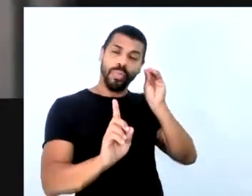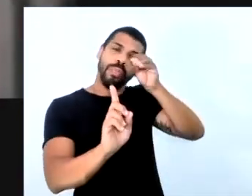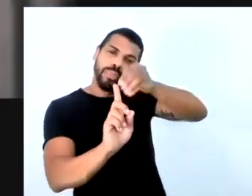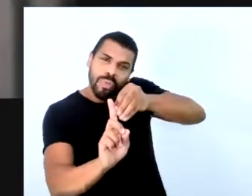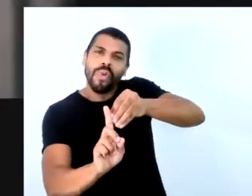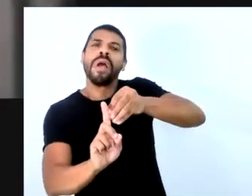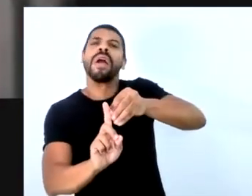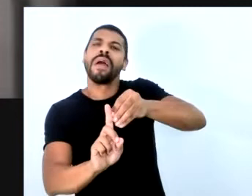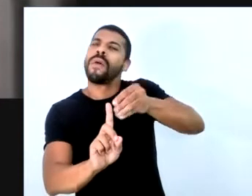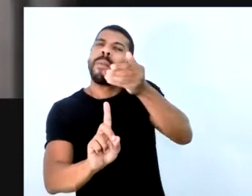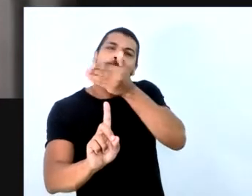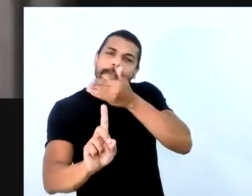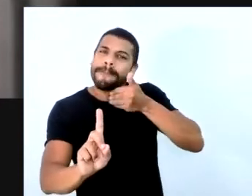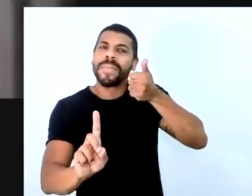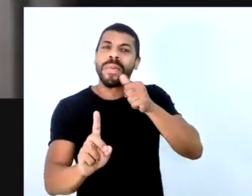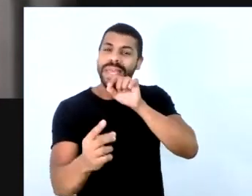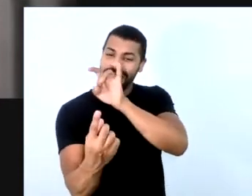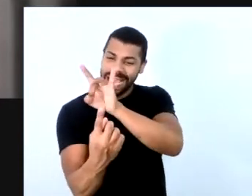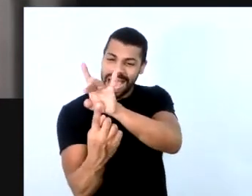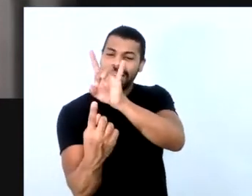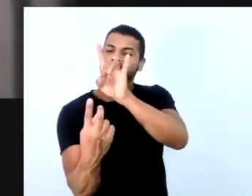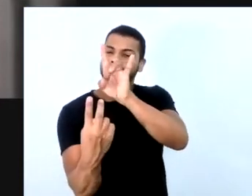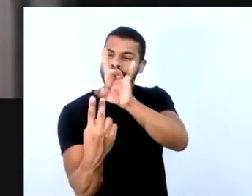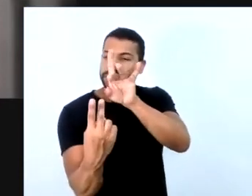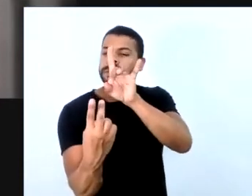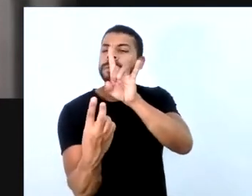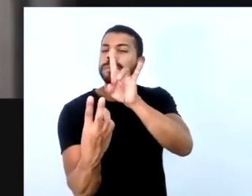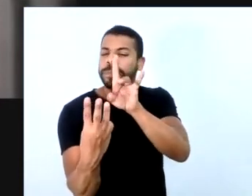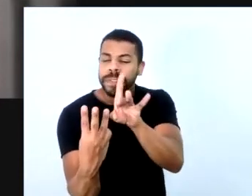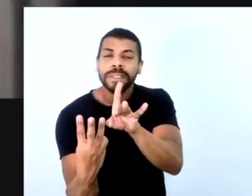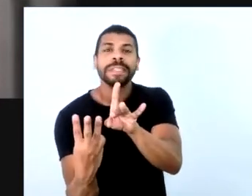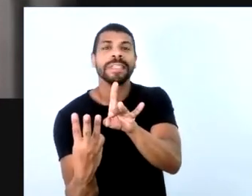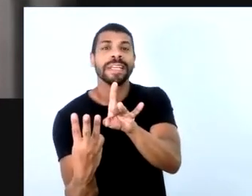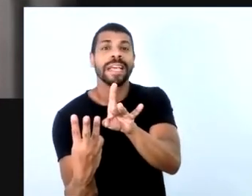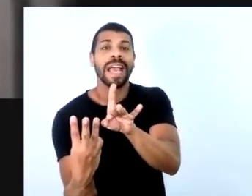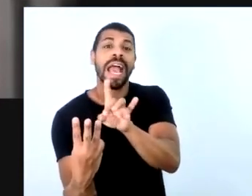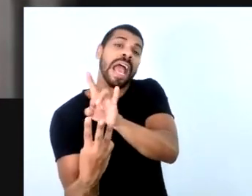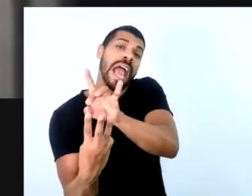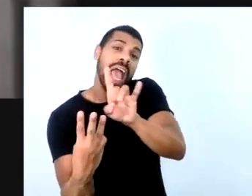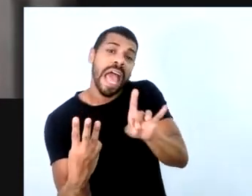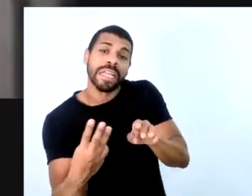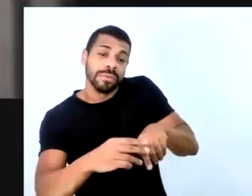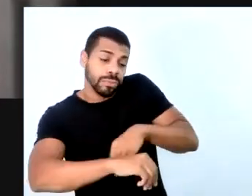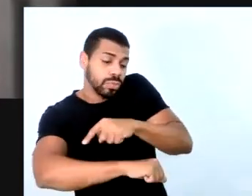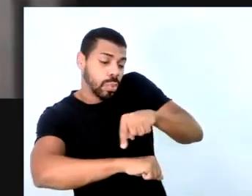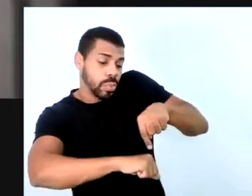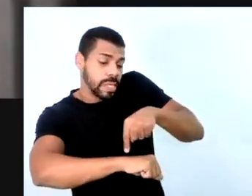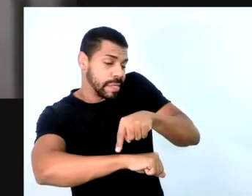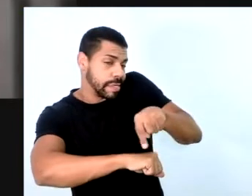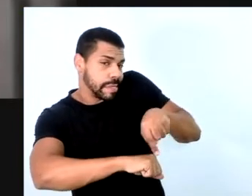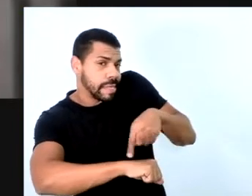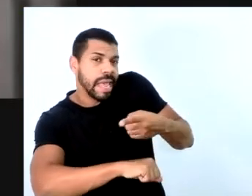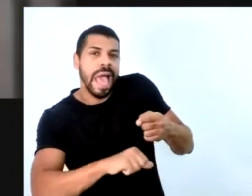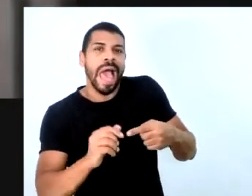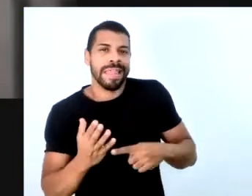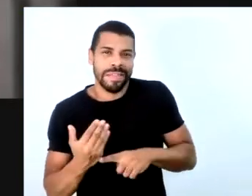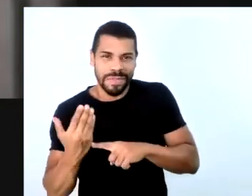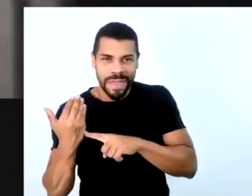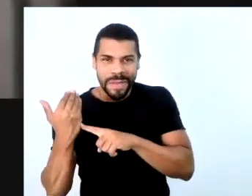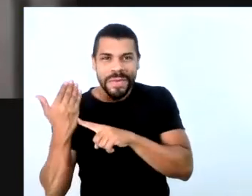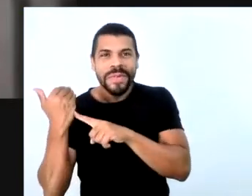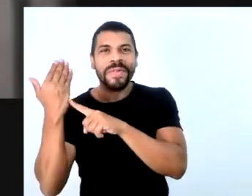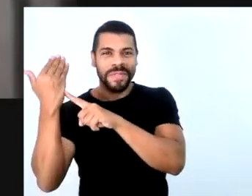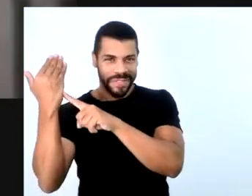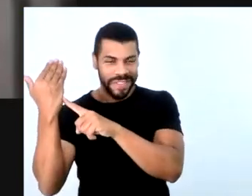o meu desejo de emprestar a eles o meu melhor, de fazer com que cada um deles, dentro do seu método, do